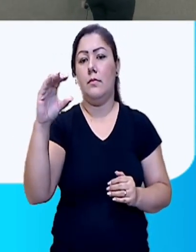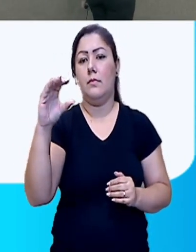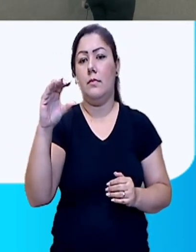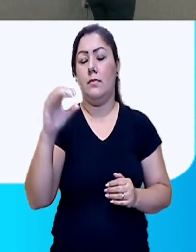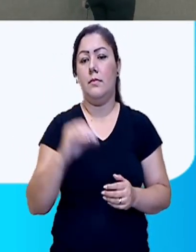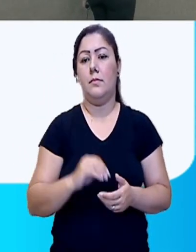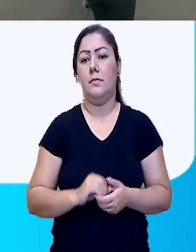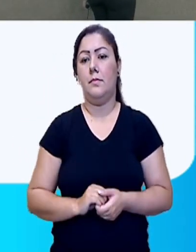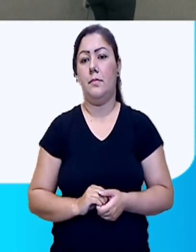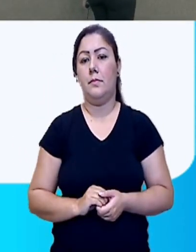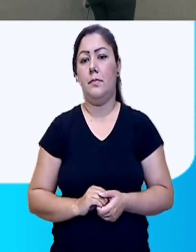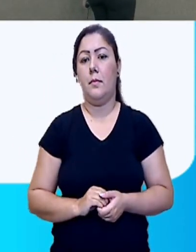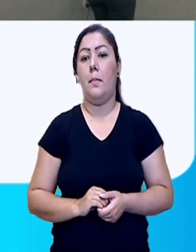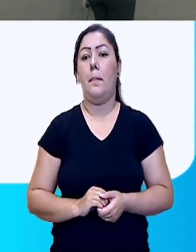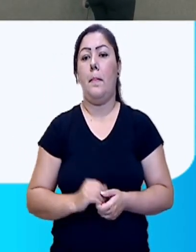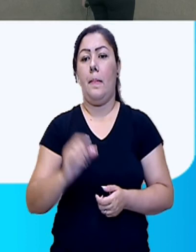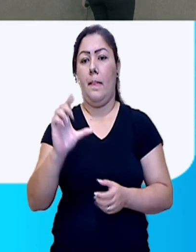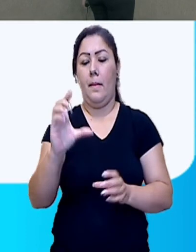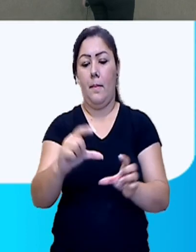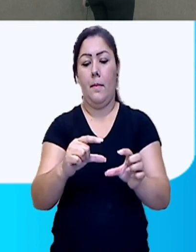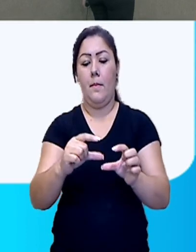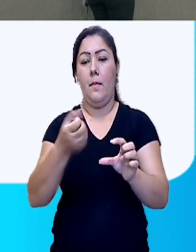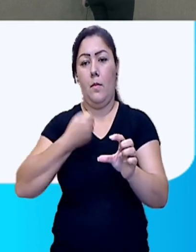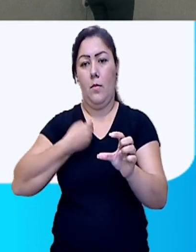1.991, vou pegar o maior aqui, tá?